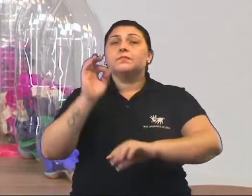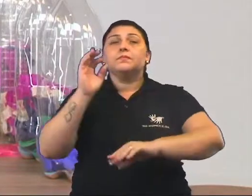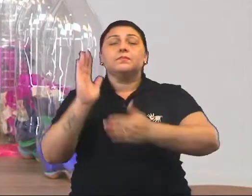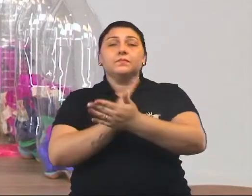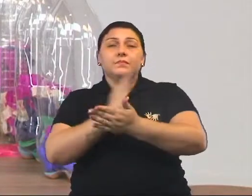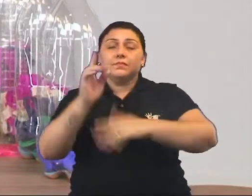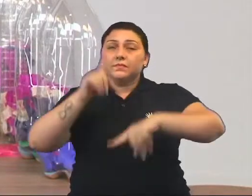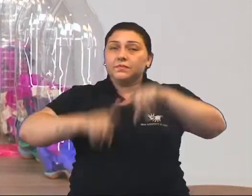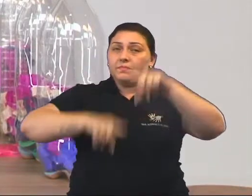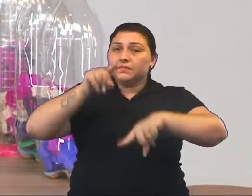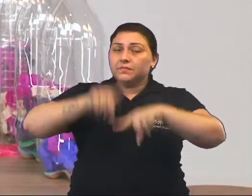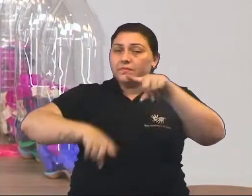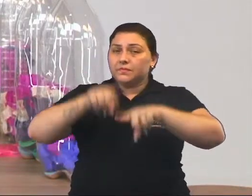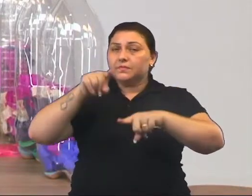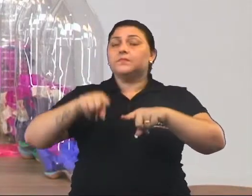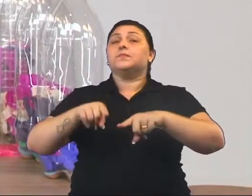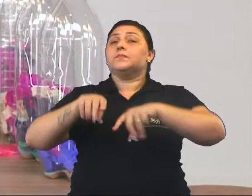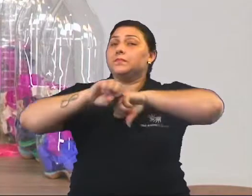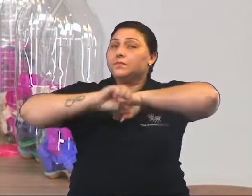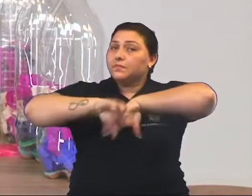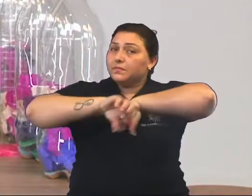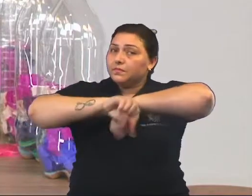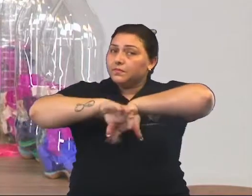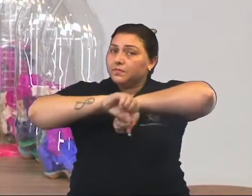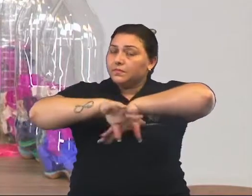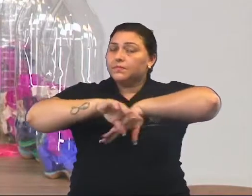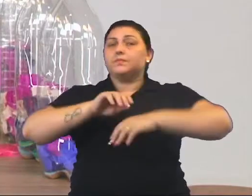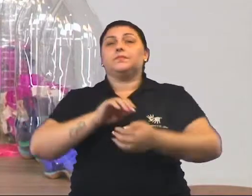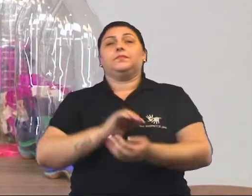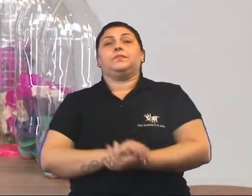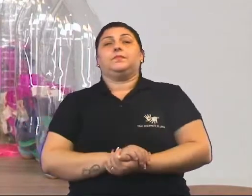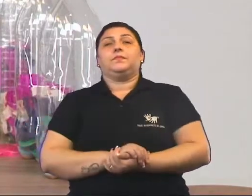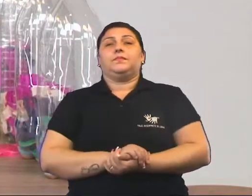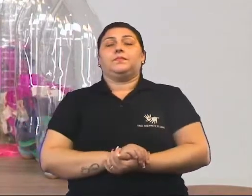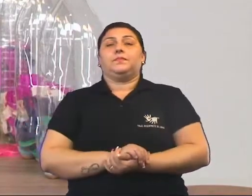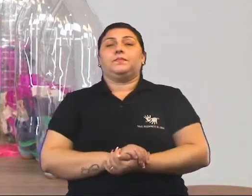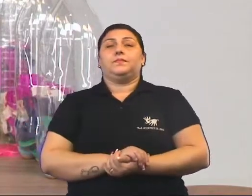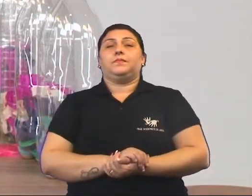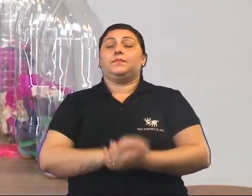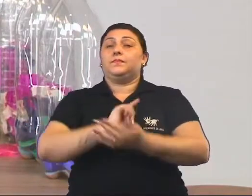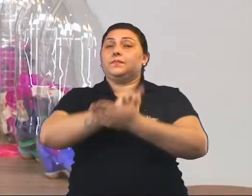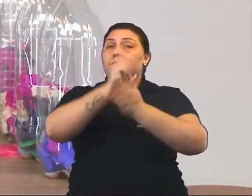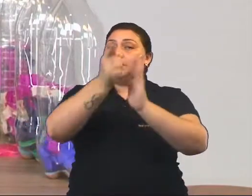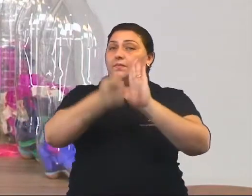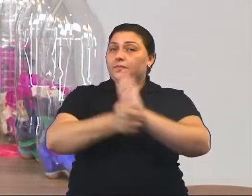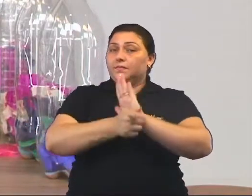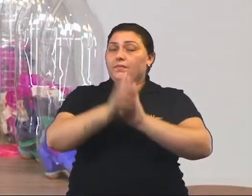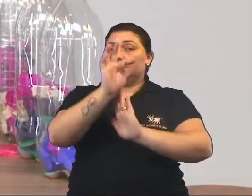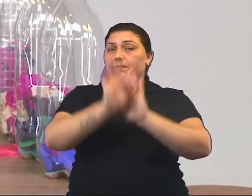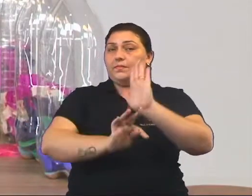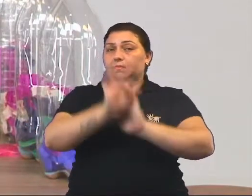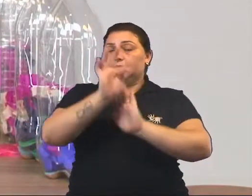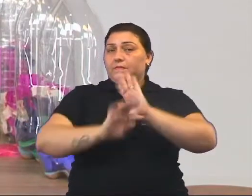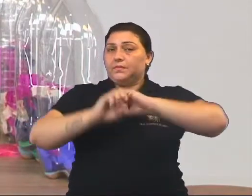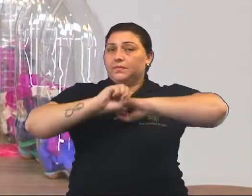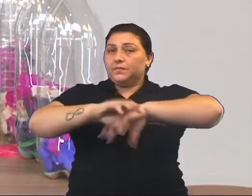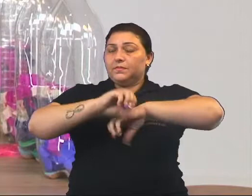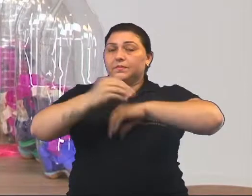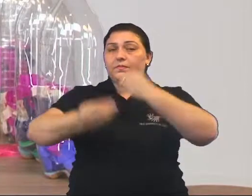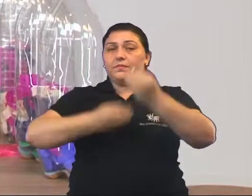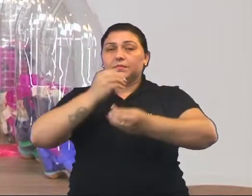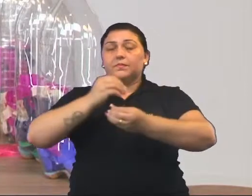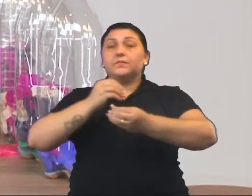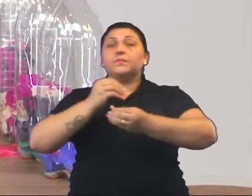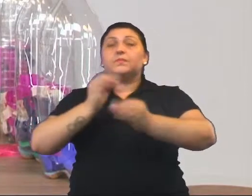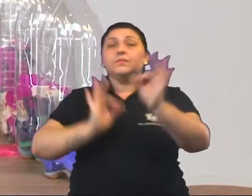instruções de montagem. Isso mesmo, instruções de montagens. Esse gênero textual, instruções de montagens, tem